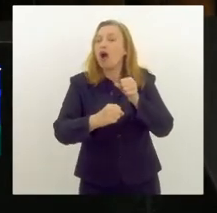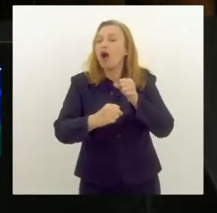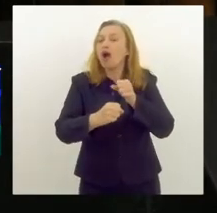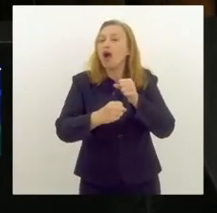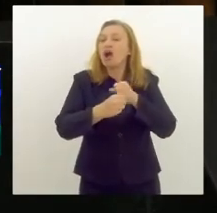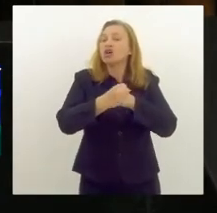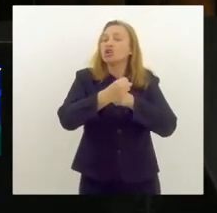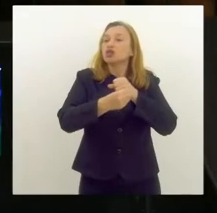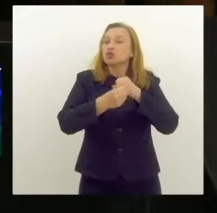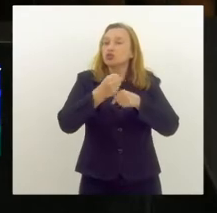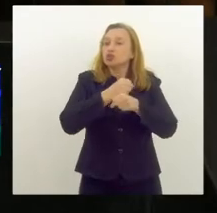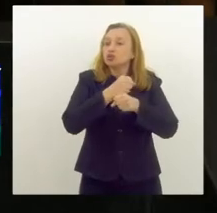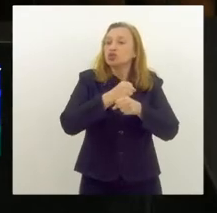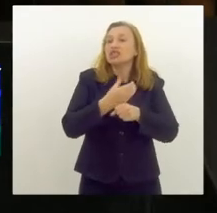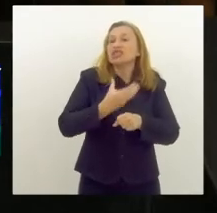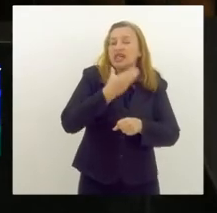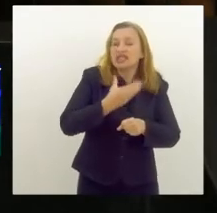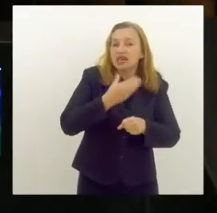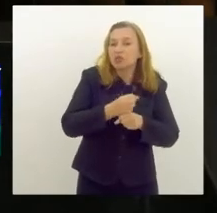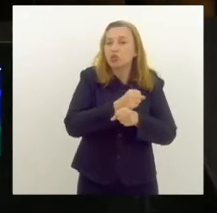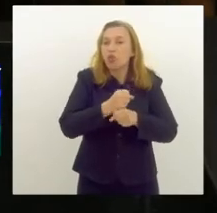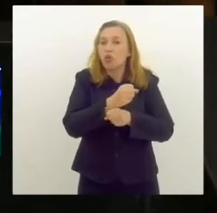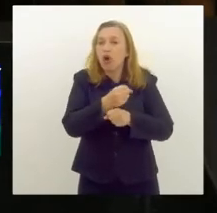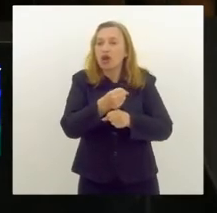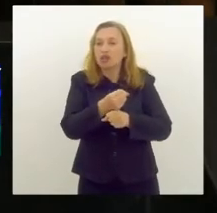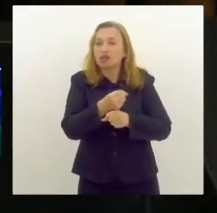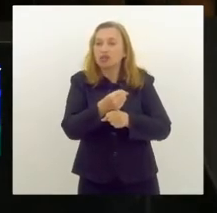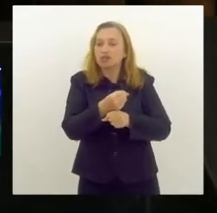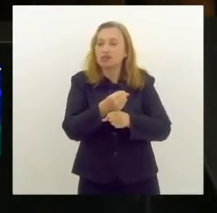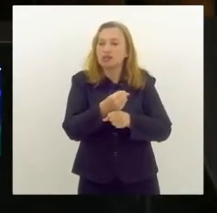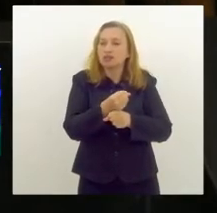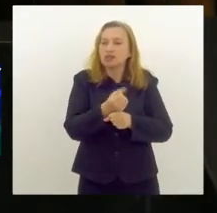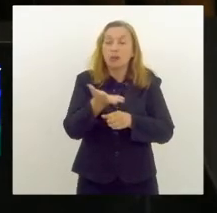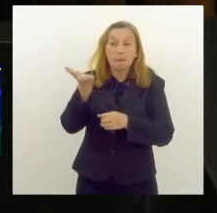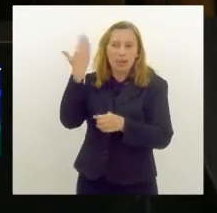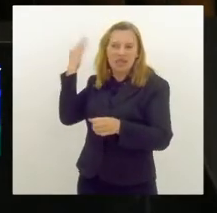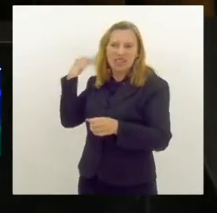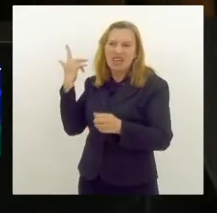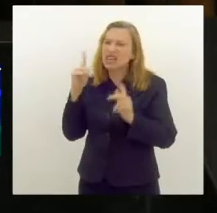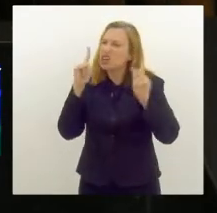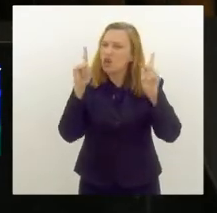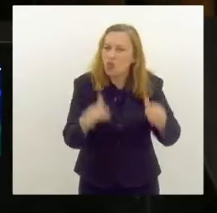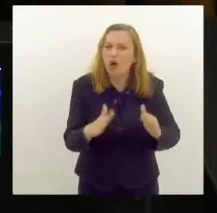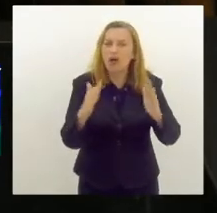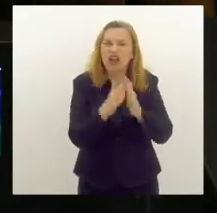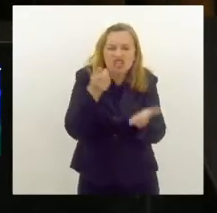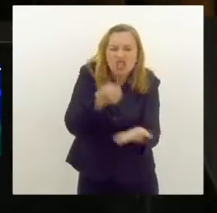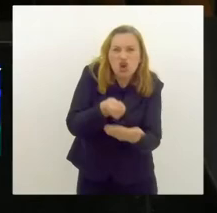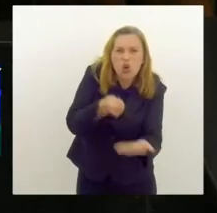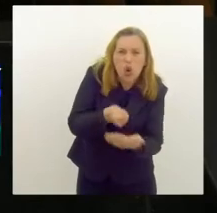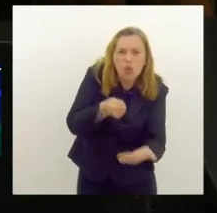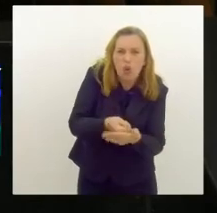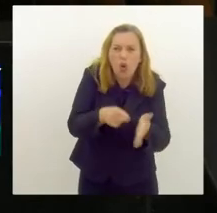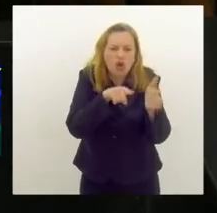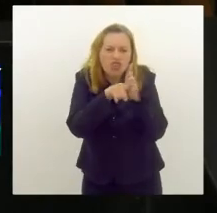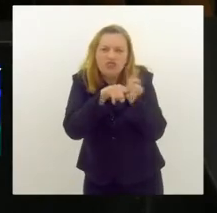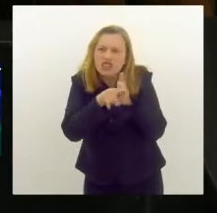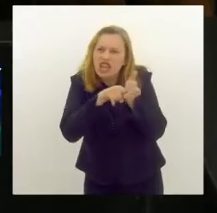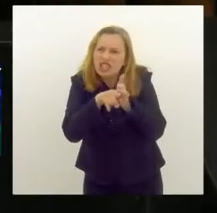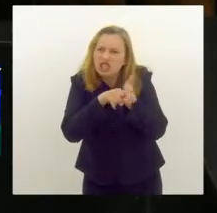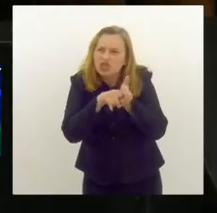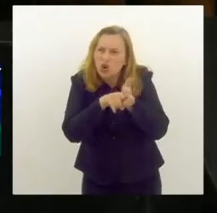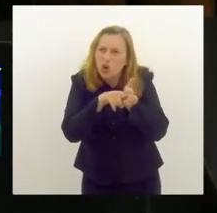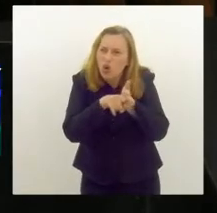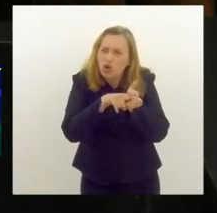em dezembro do ano passado, esta mesma casa que cobrou, que fiscalizou,